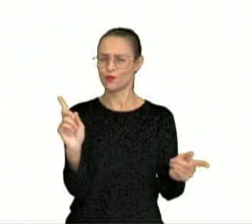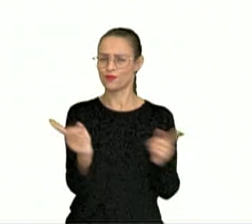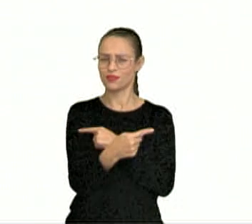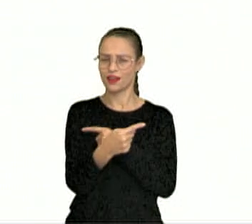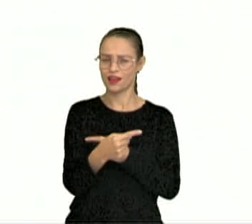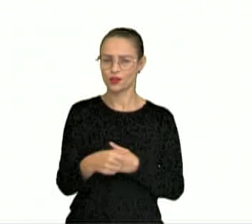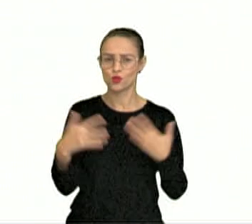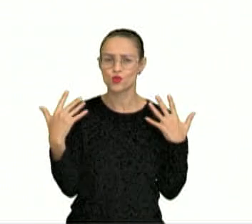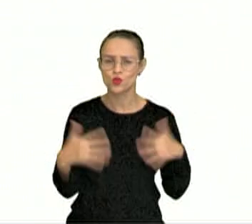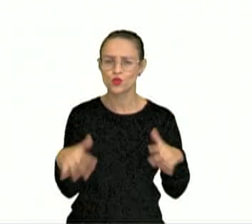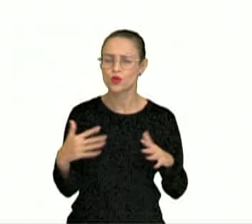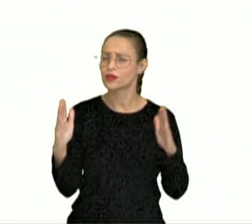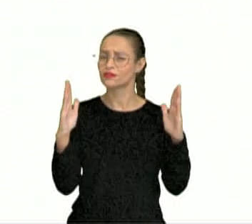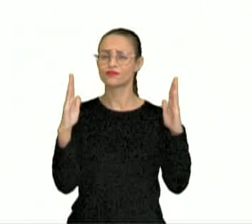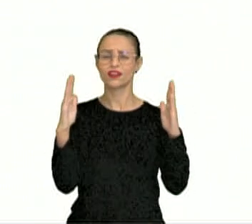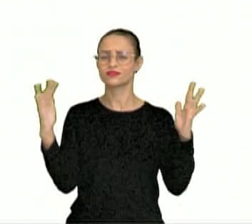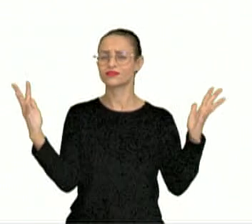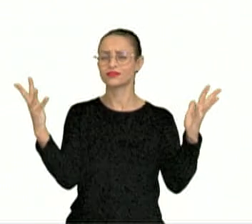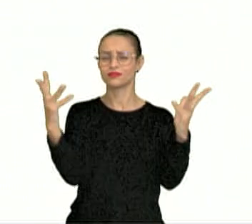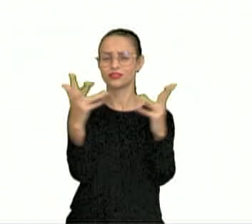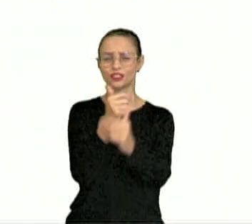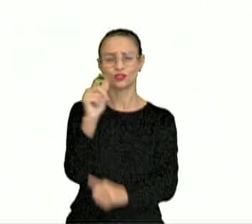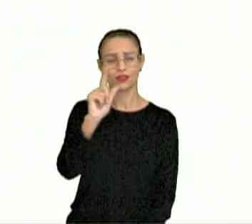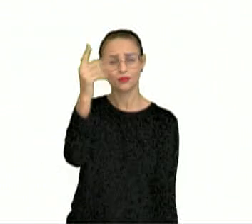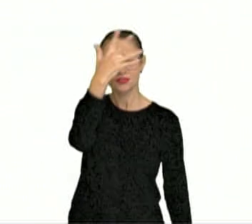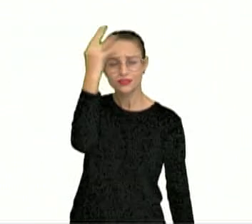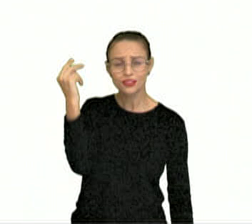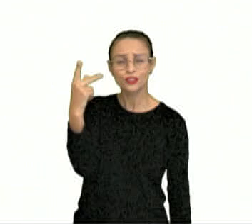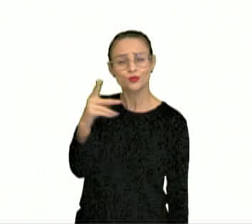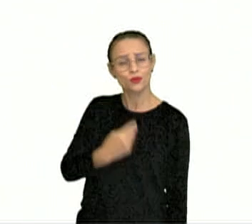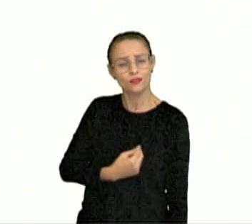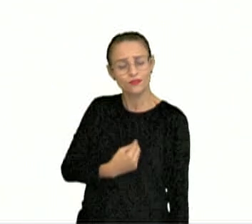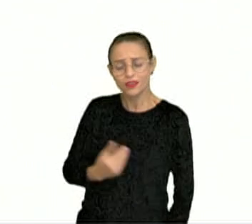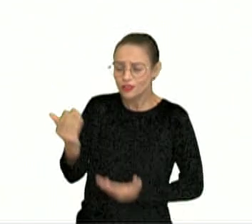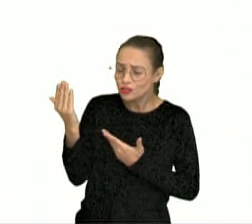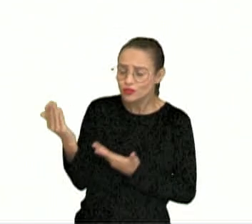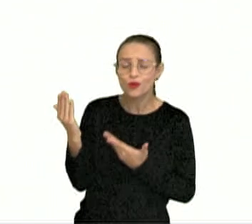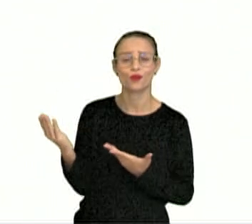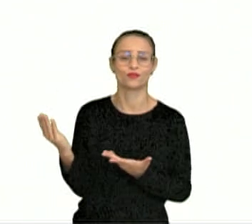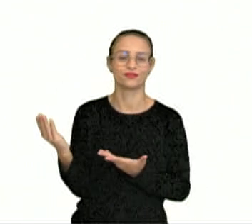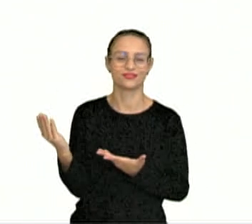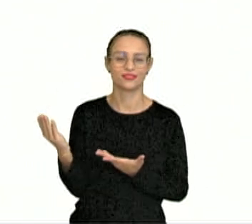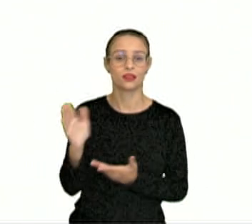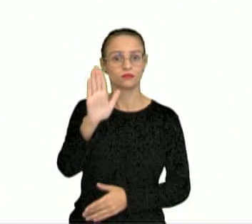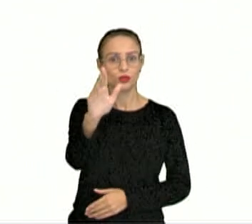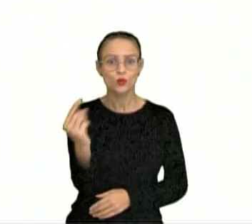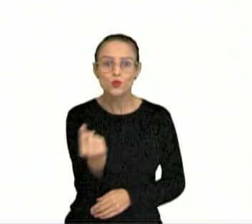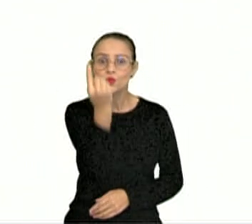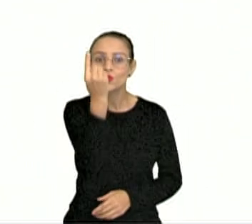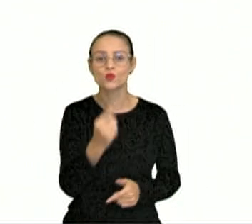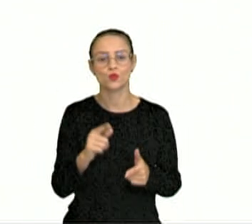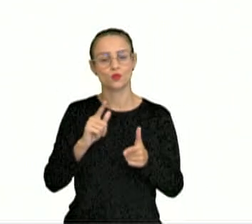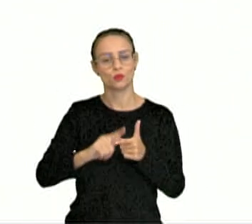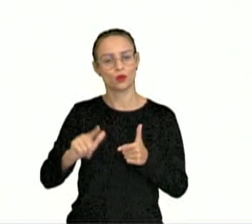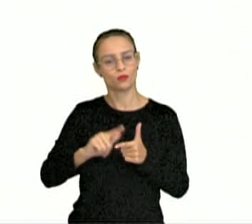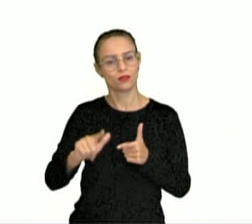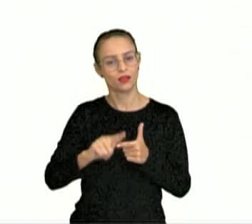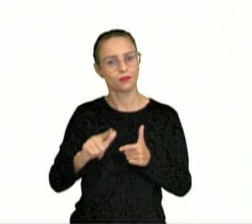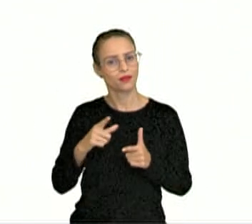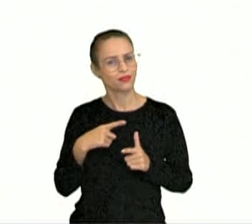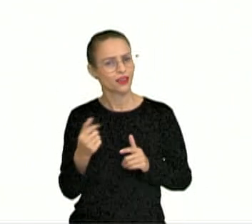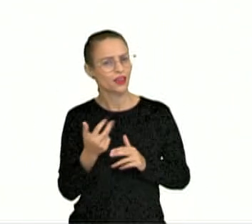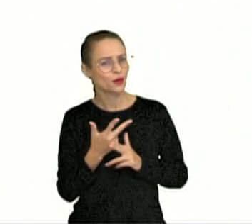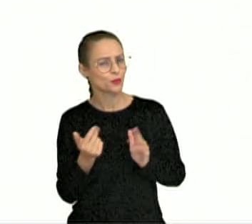uma fase lindíssima e inesquecível da tua vida. O único problema é que há muitas coisas que